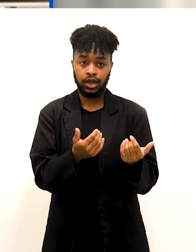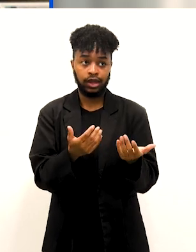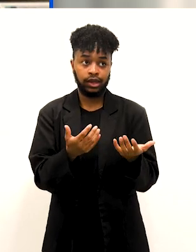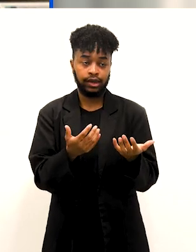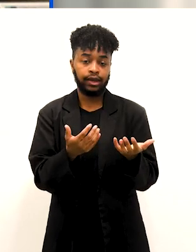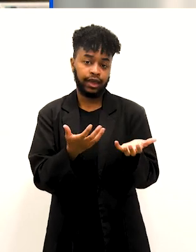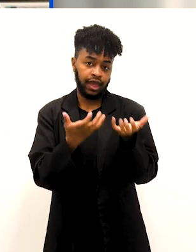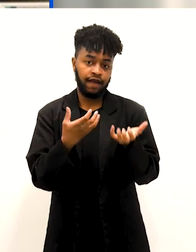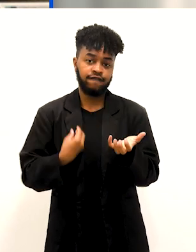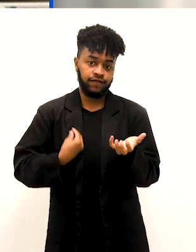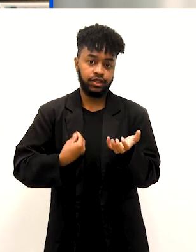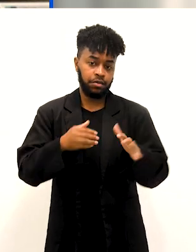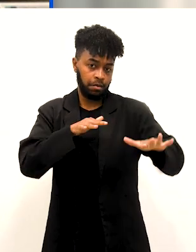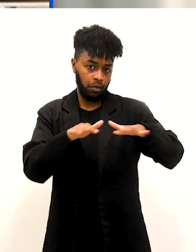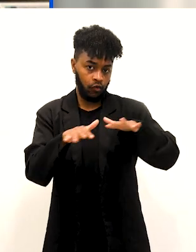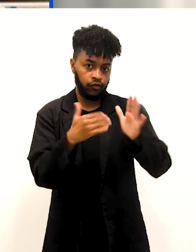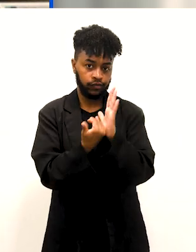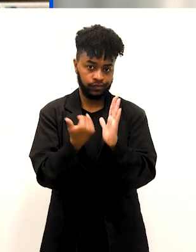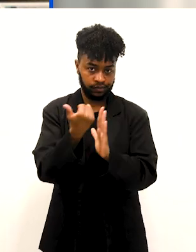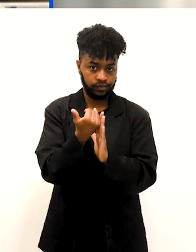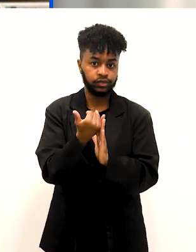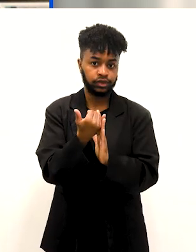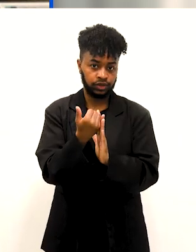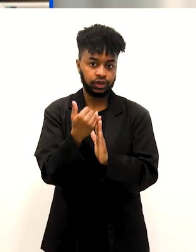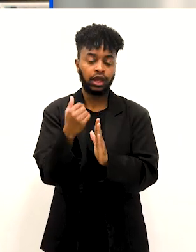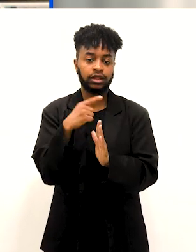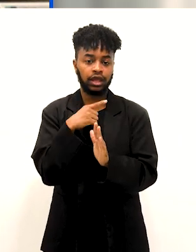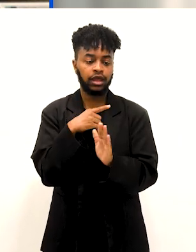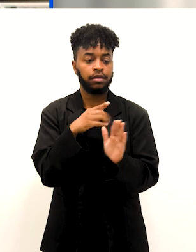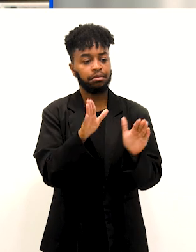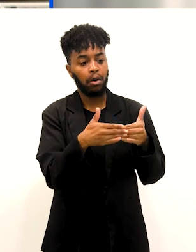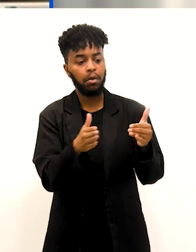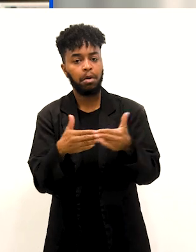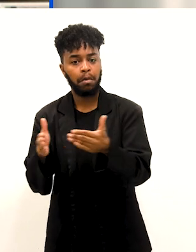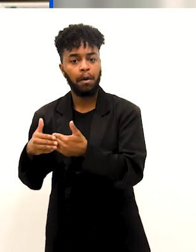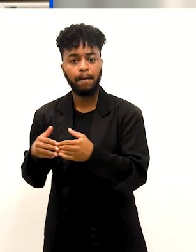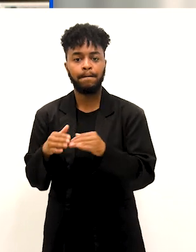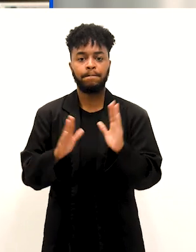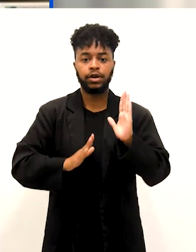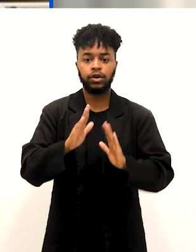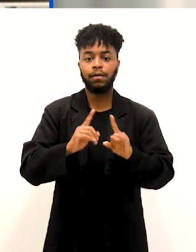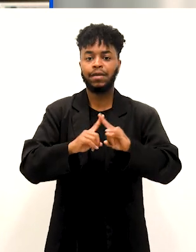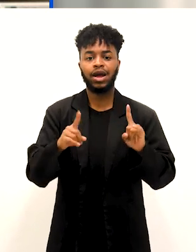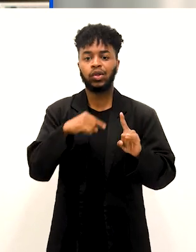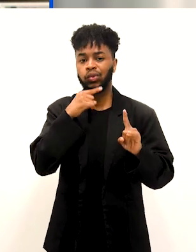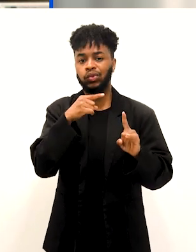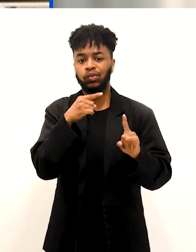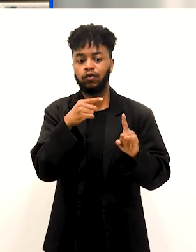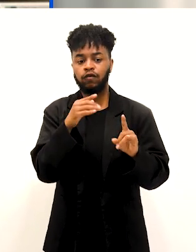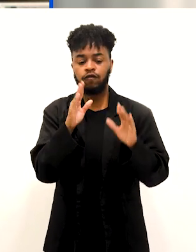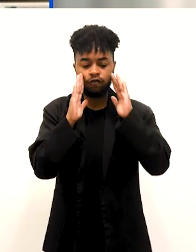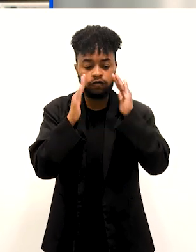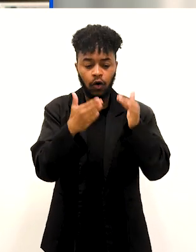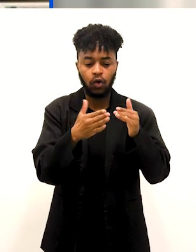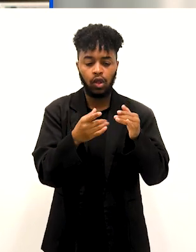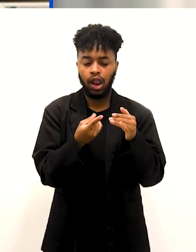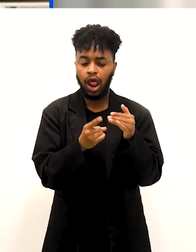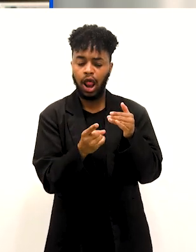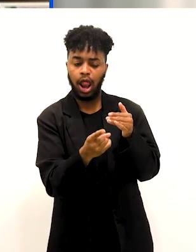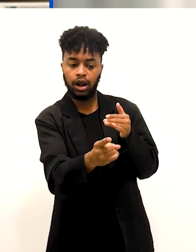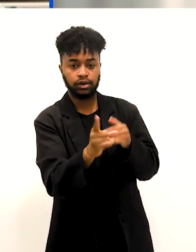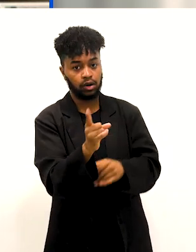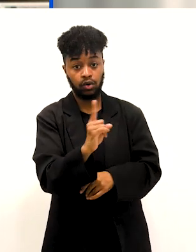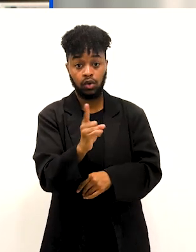esperam uma vida com mais movimento, com mais ciclos sendo completados, mas eles não se prendem a essa questão do longuíssimo prazo.